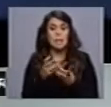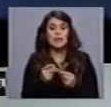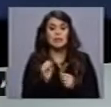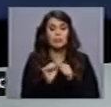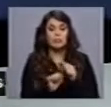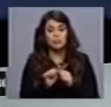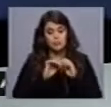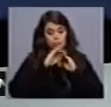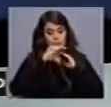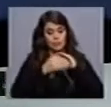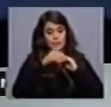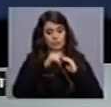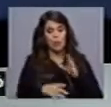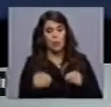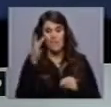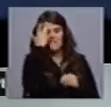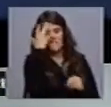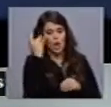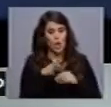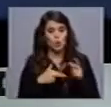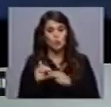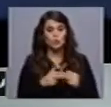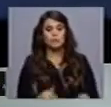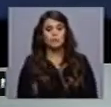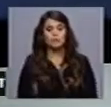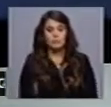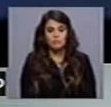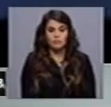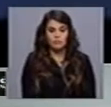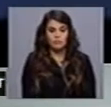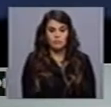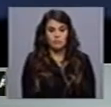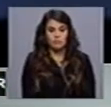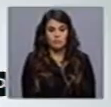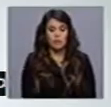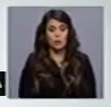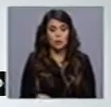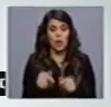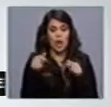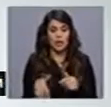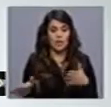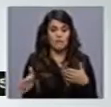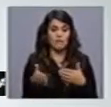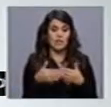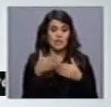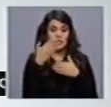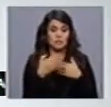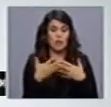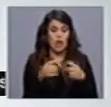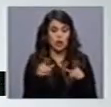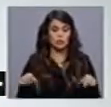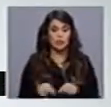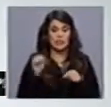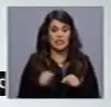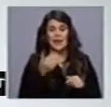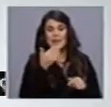de Marte e de uma maneira muito fácil de construir. É uma sugestão proposta no fecho desta semana, neste comentário. Obrigada,